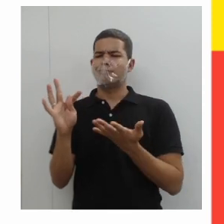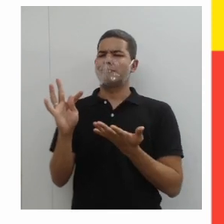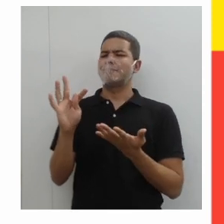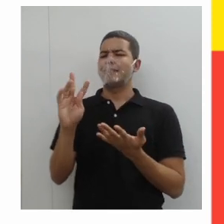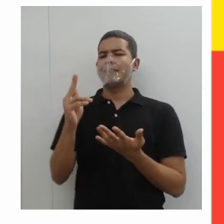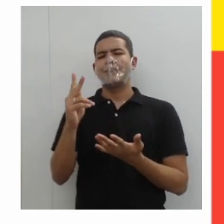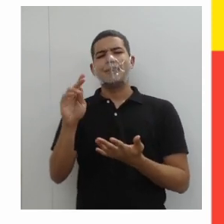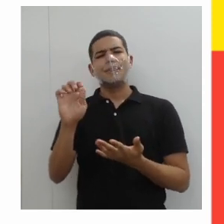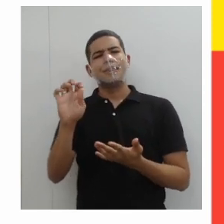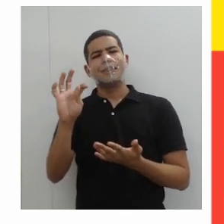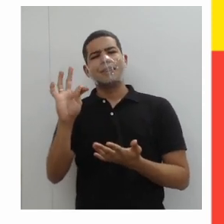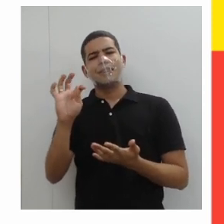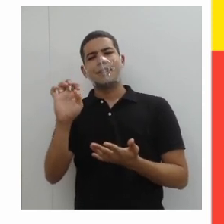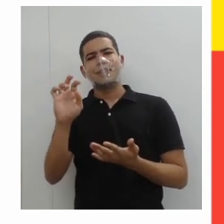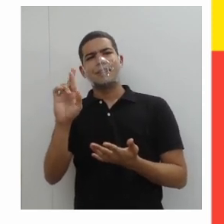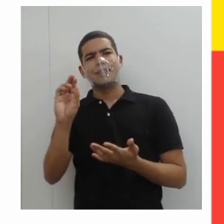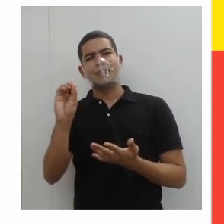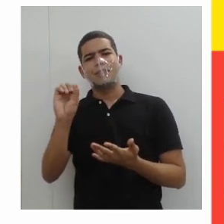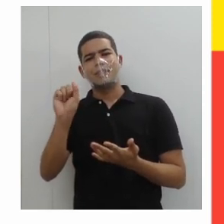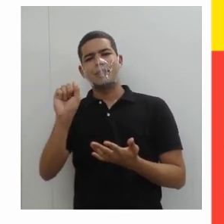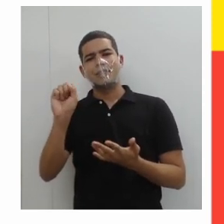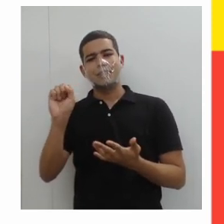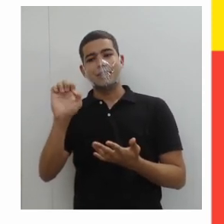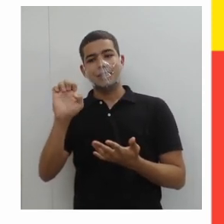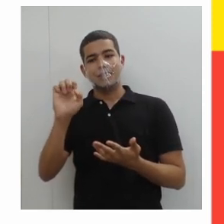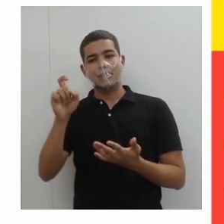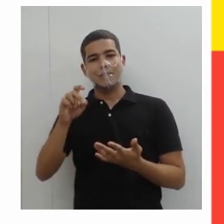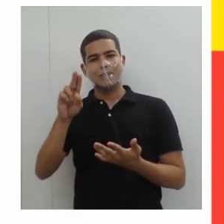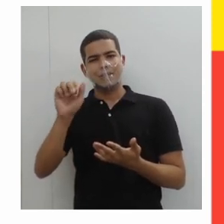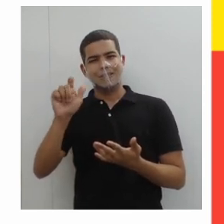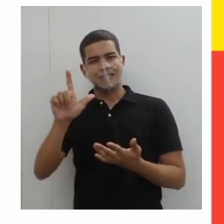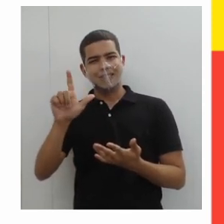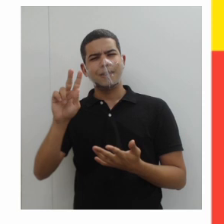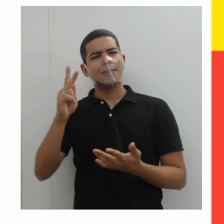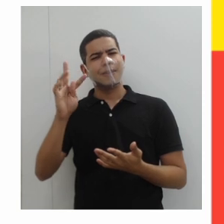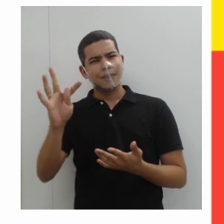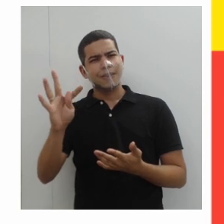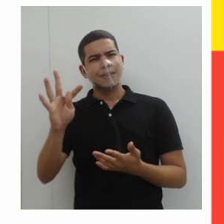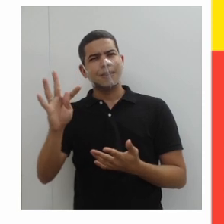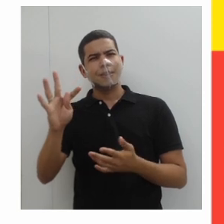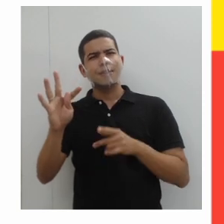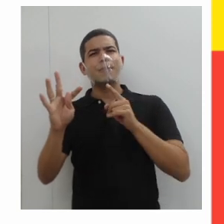de heterossexualidade, mas no conceito de